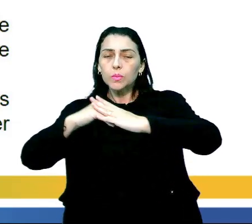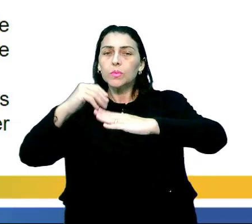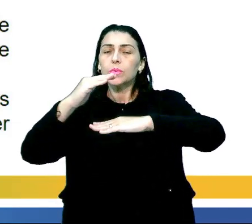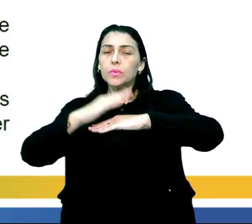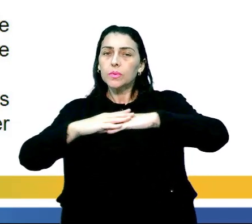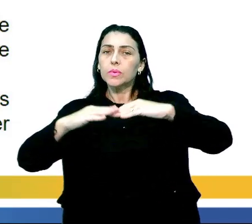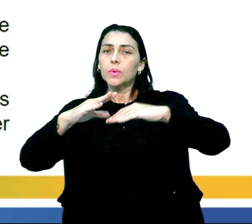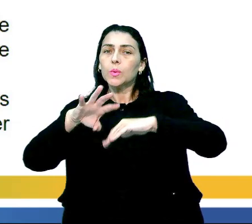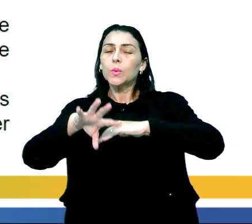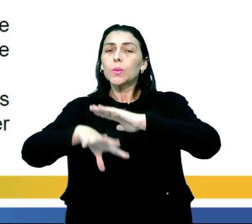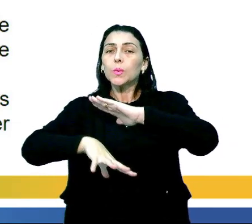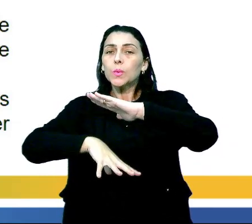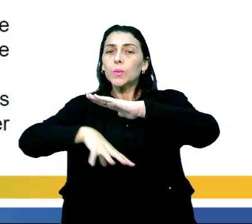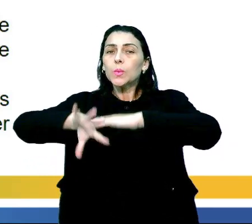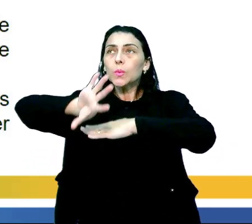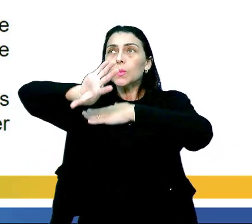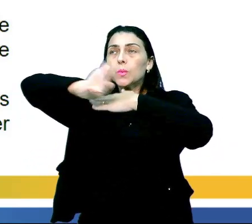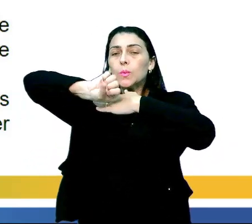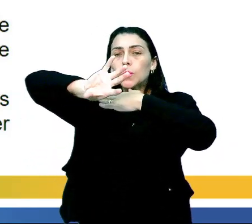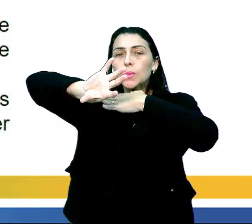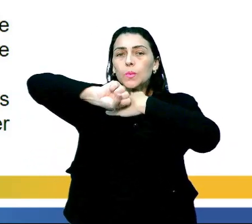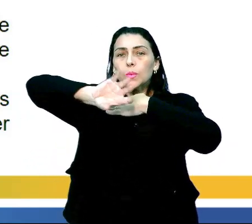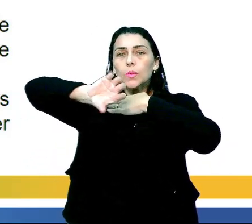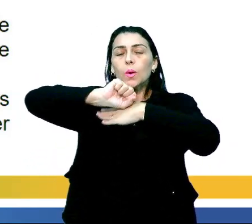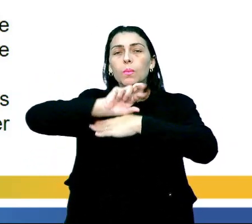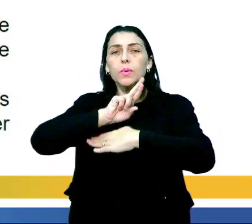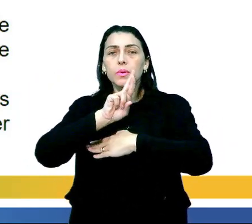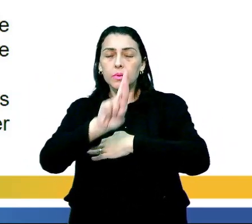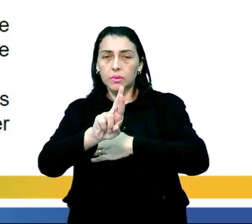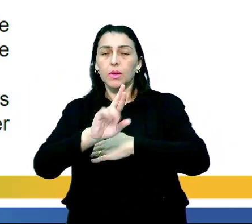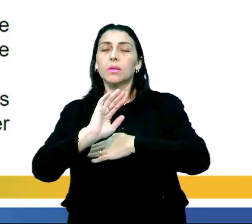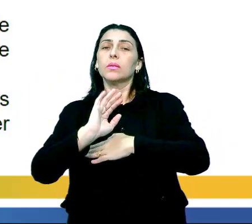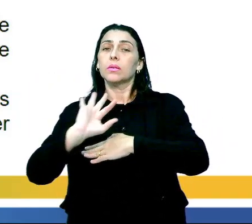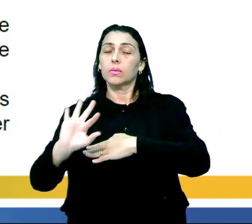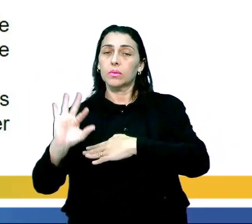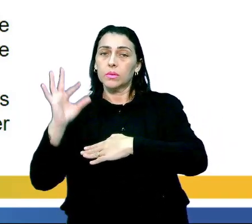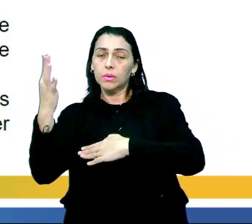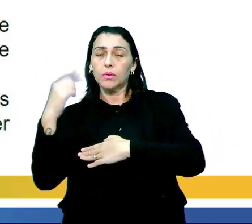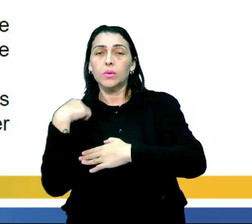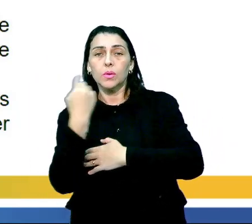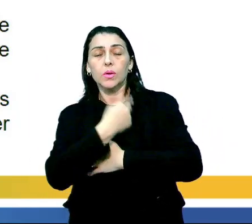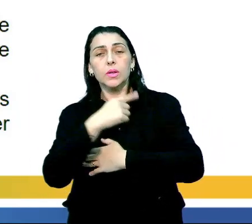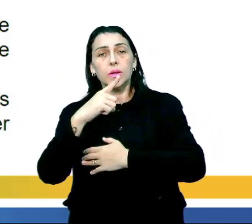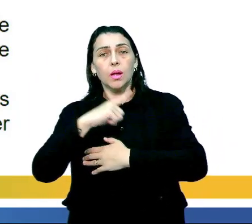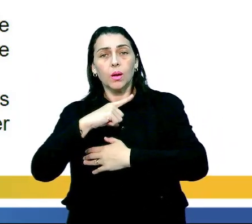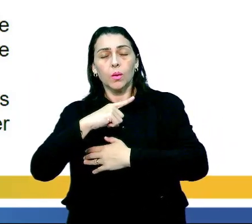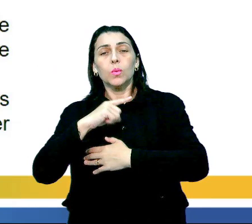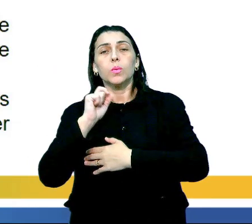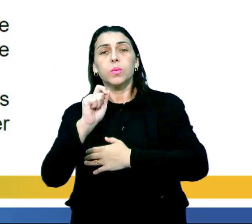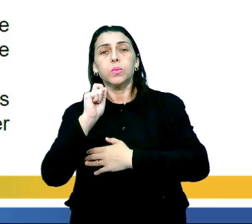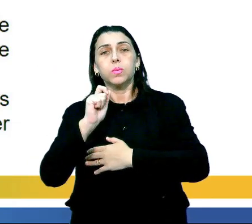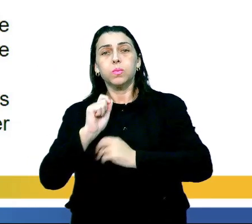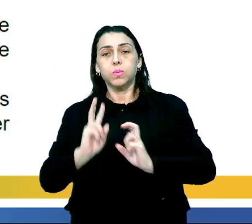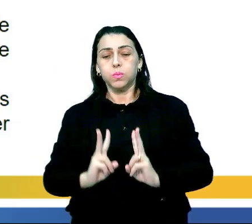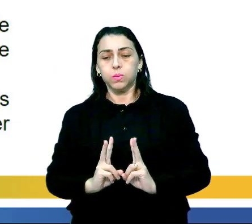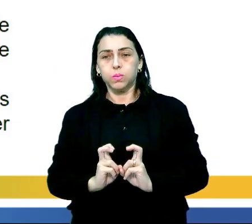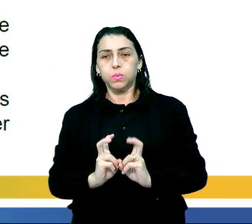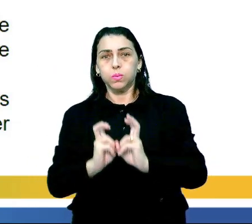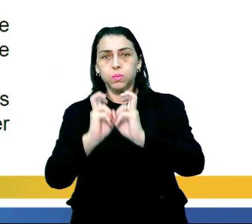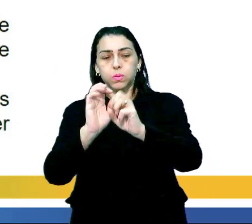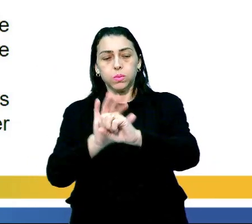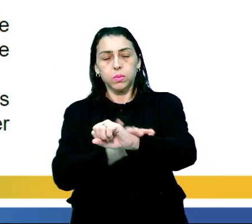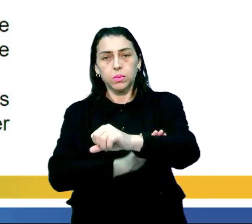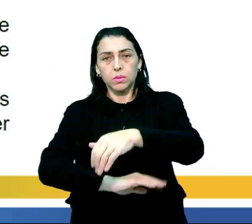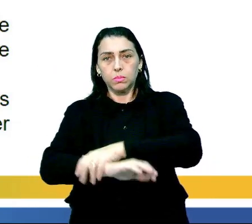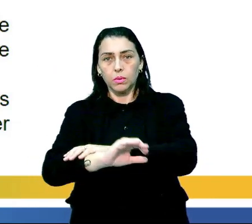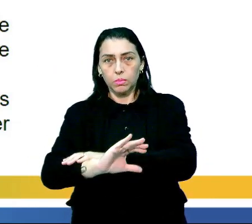que filtra os raios solares e, como resultado desse processo, a gente tem o aumento dos casos de câncer de pele que